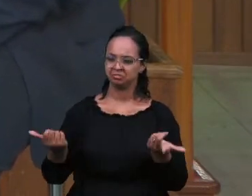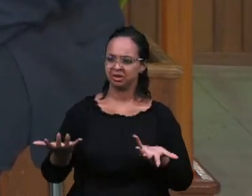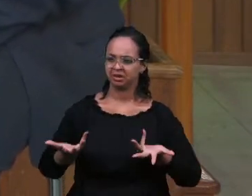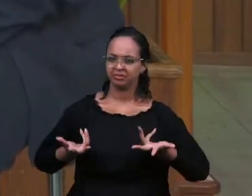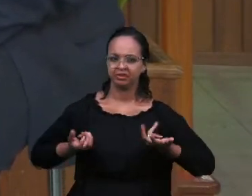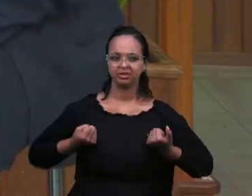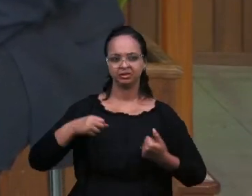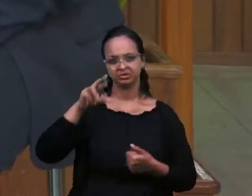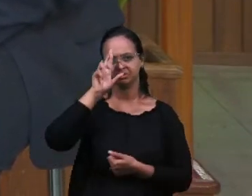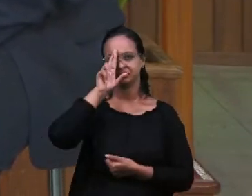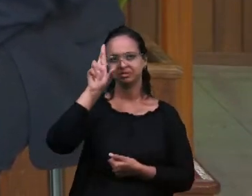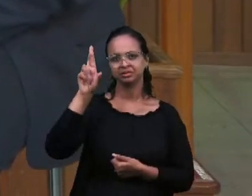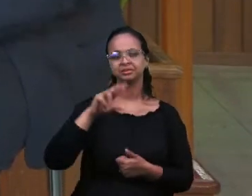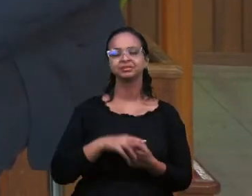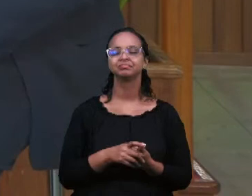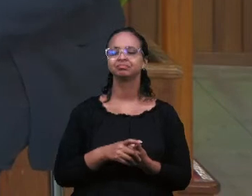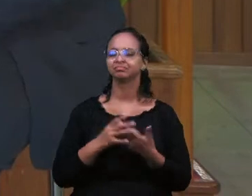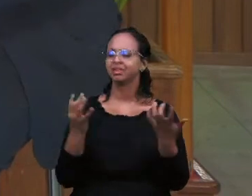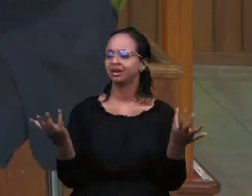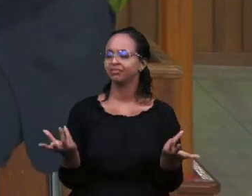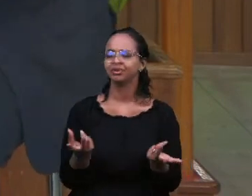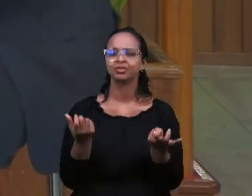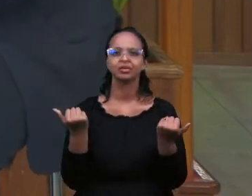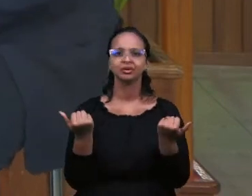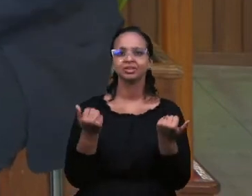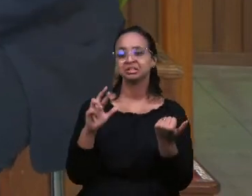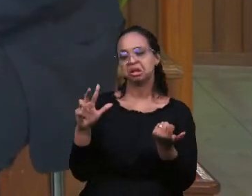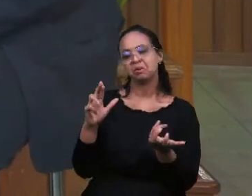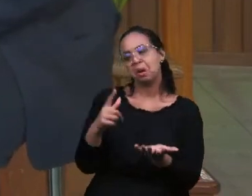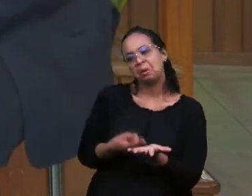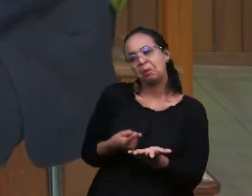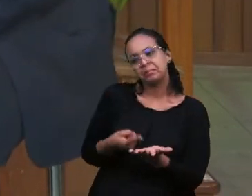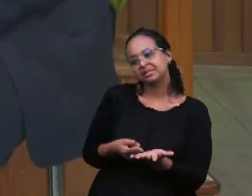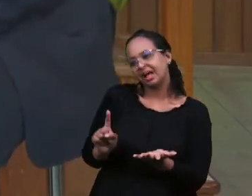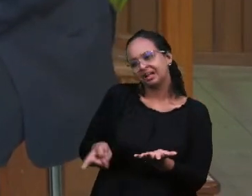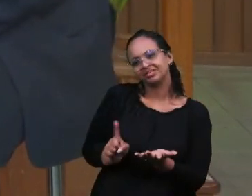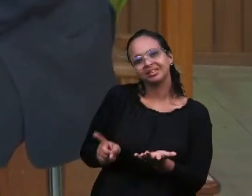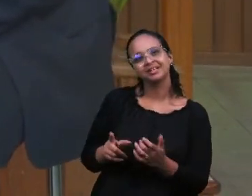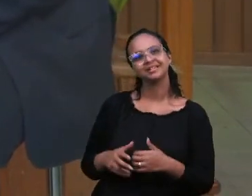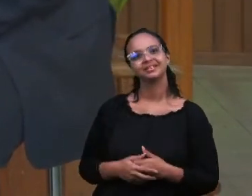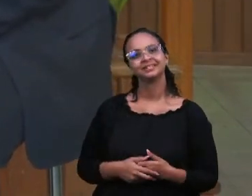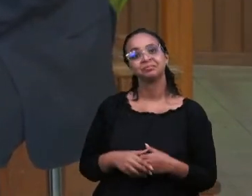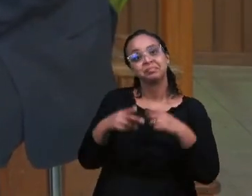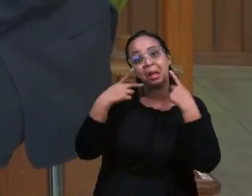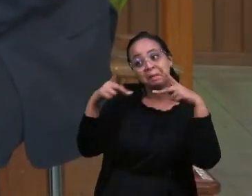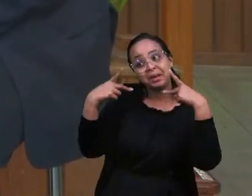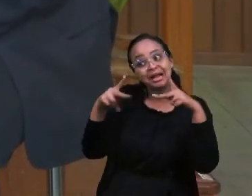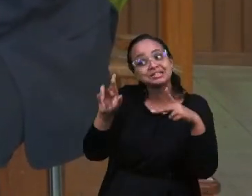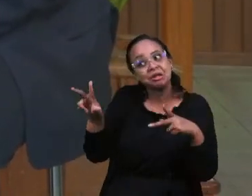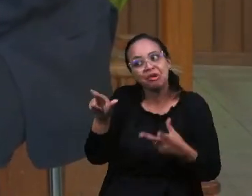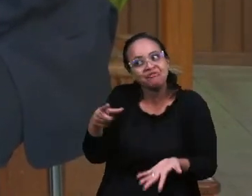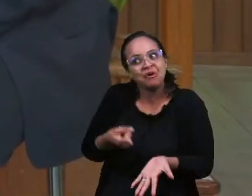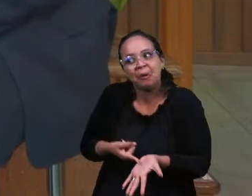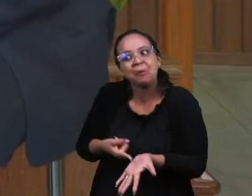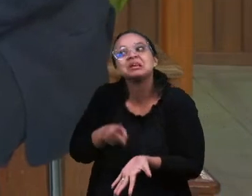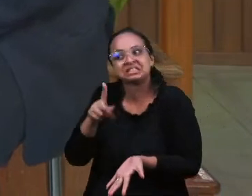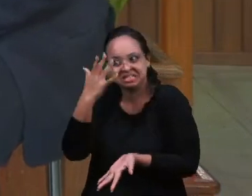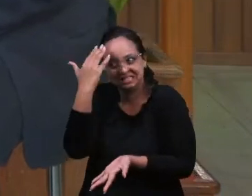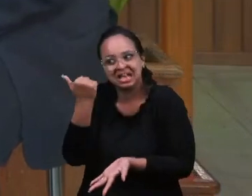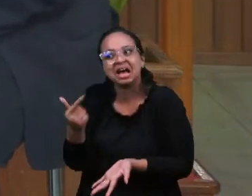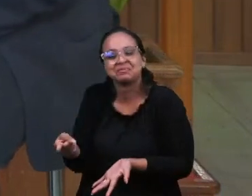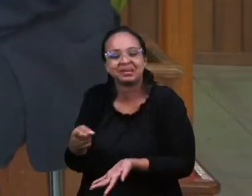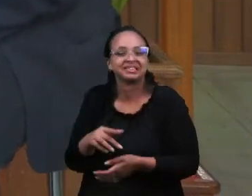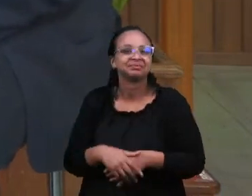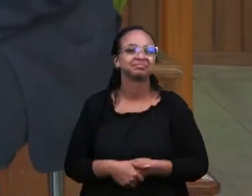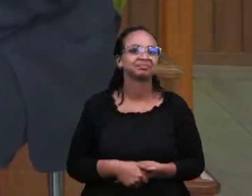assim, algo extraordinário. O Senhor, isso não foi combinado. Sim, até claro. essa pregação, certo? O senhor sabe disso. Pastor Saulo,